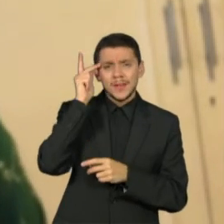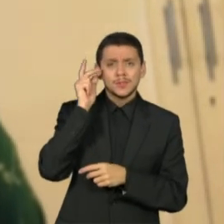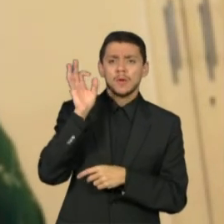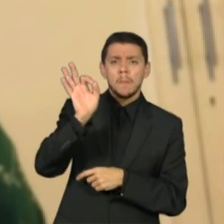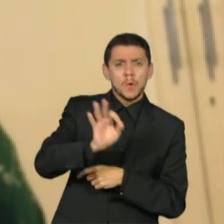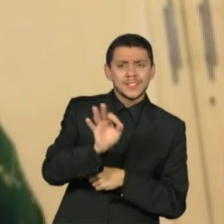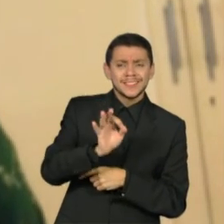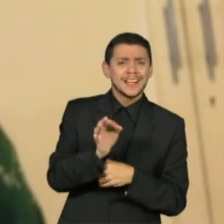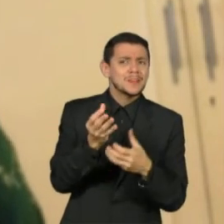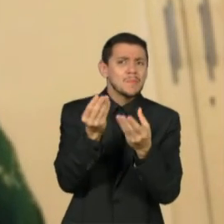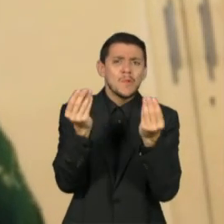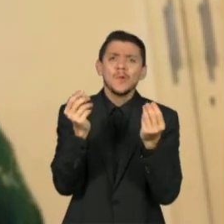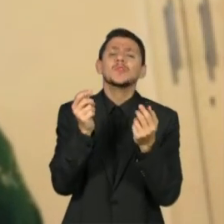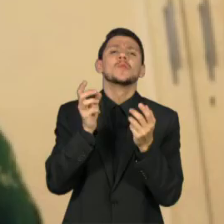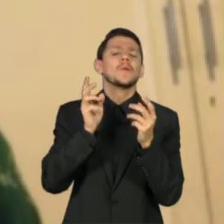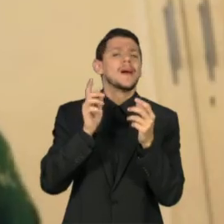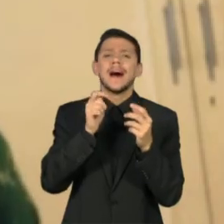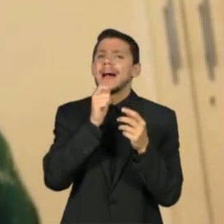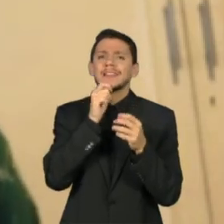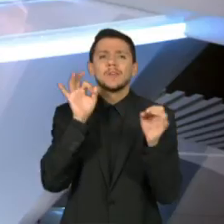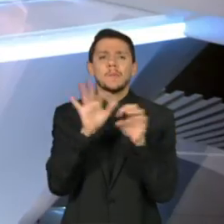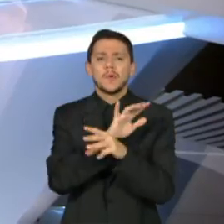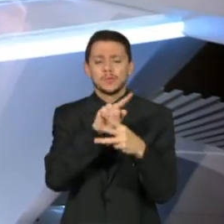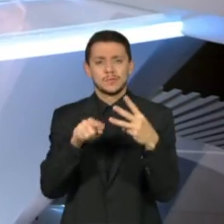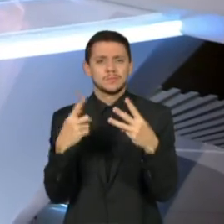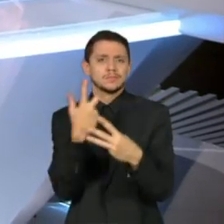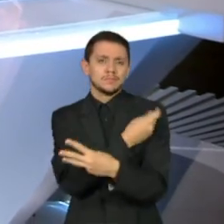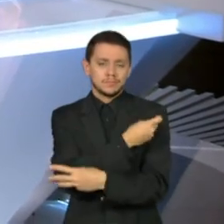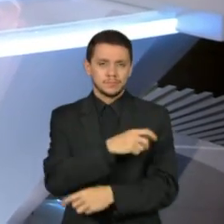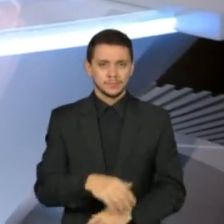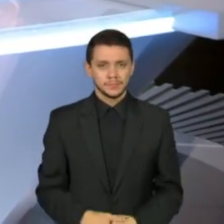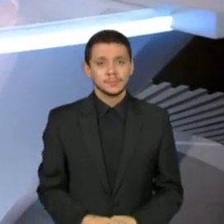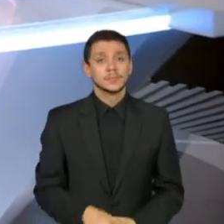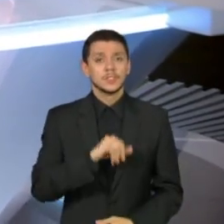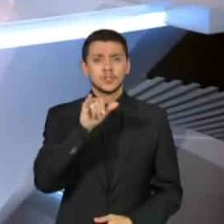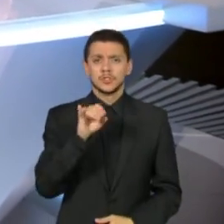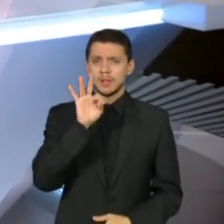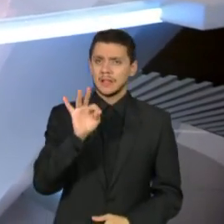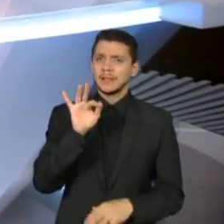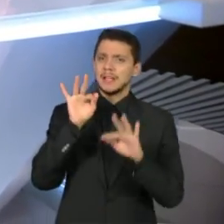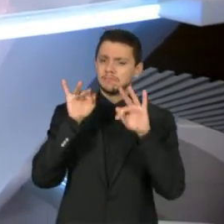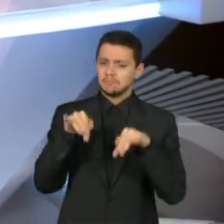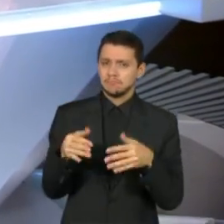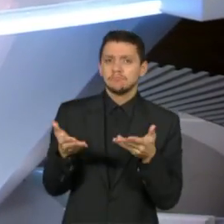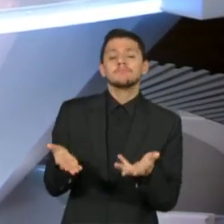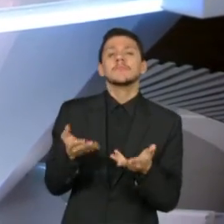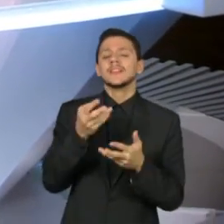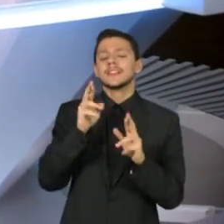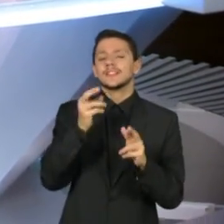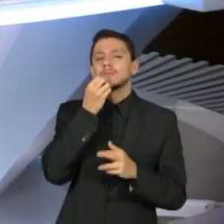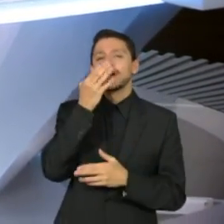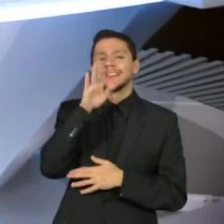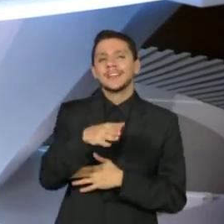está recebendo a terceira dose da vacina. O Jornal da Tarde termina aqui. Ótima tarde para você.